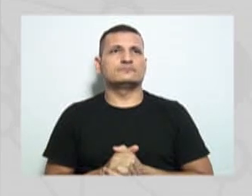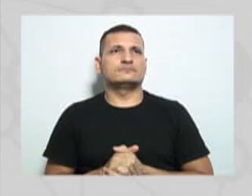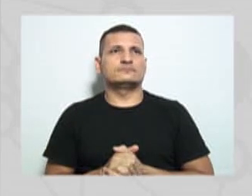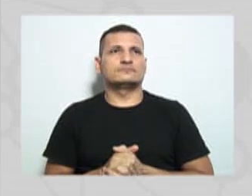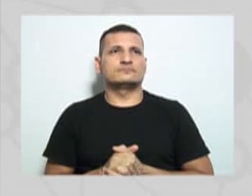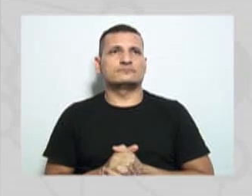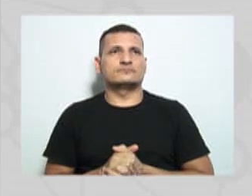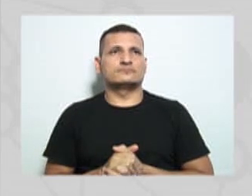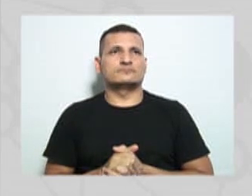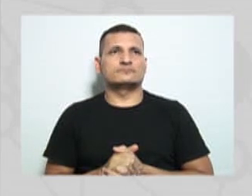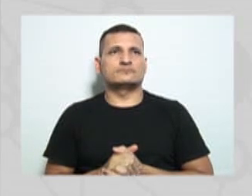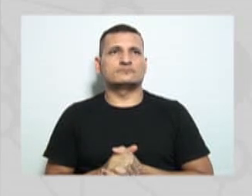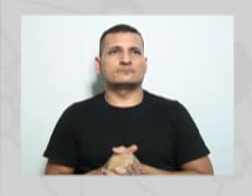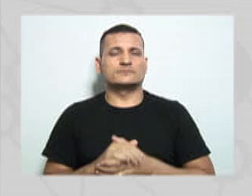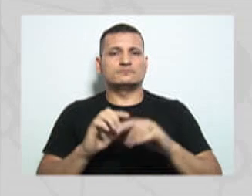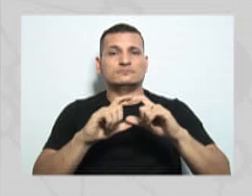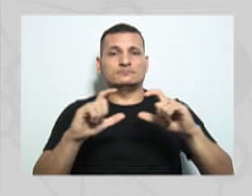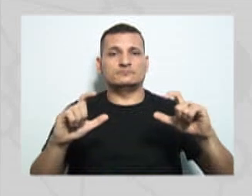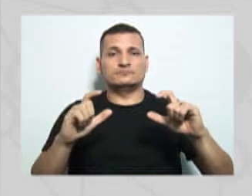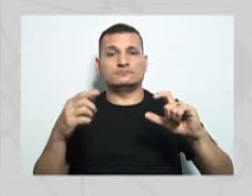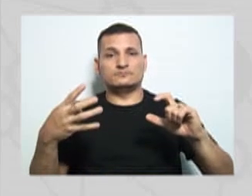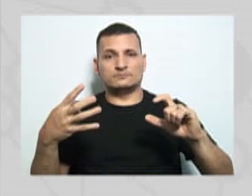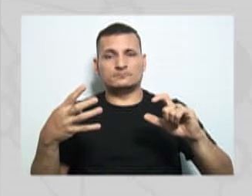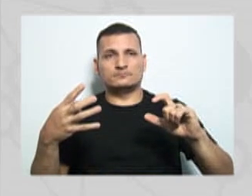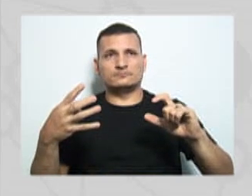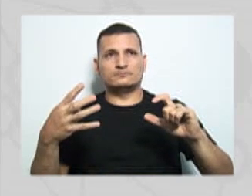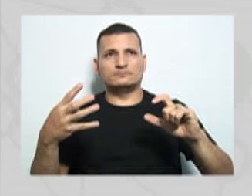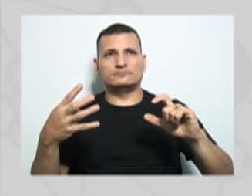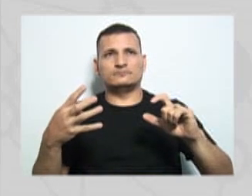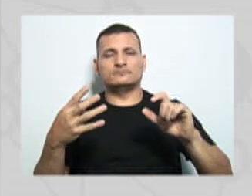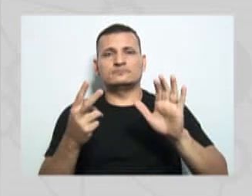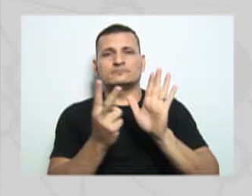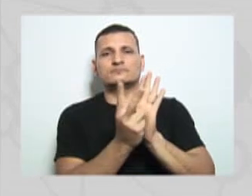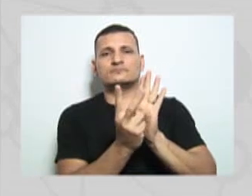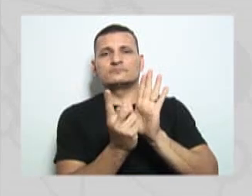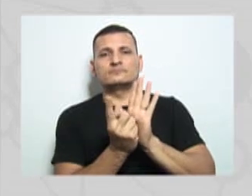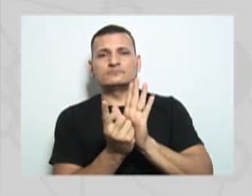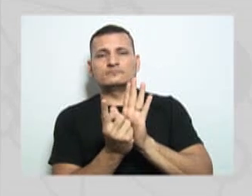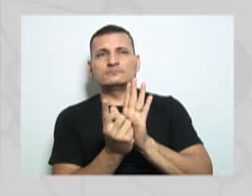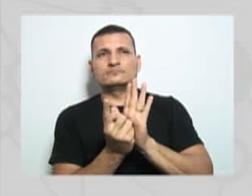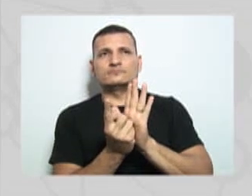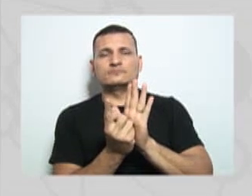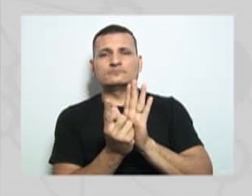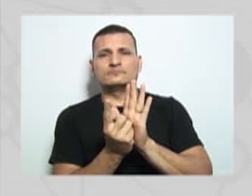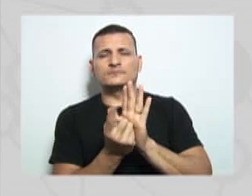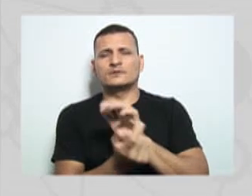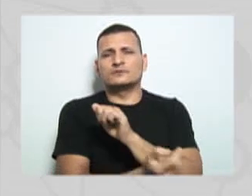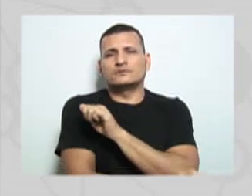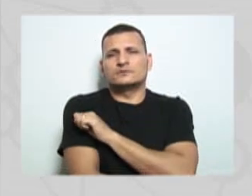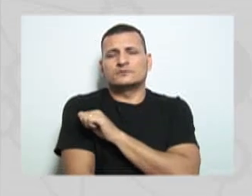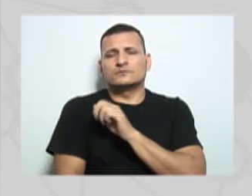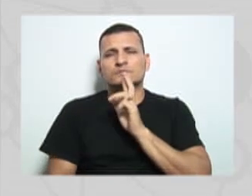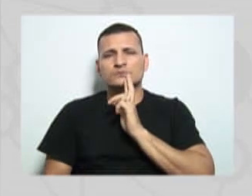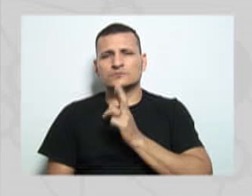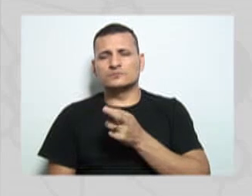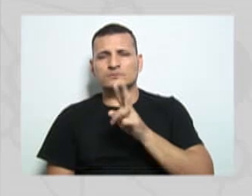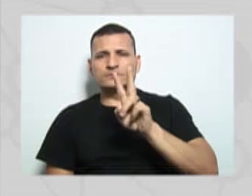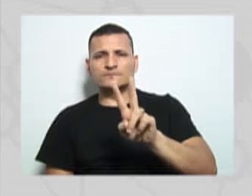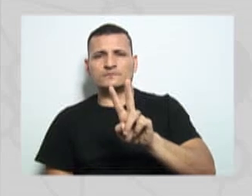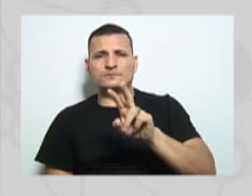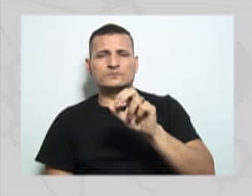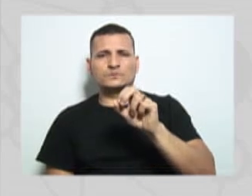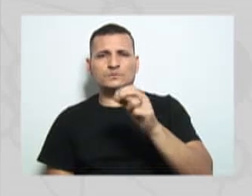parágrafo 4º, inciso 6. Verdadeiro ou falso, professor, eles colocaram? Verdadeiro. Os alunos da Escola Estácio